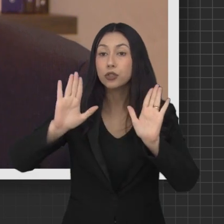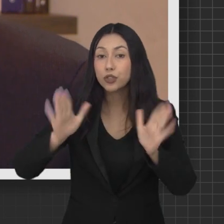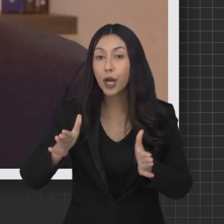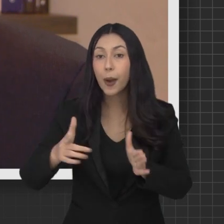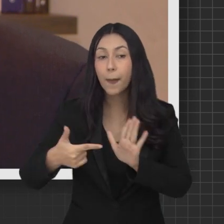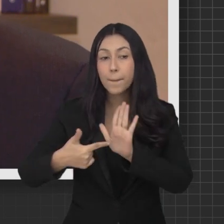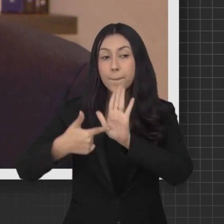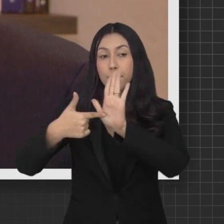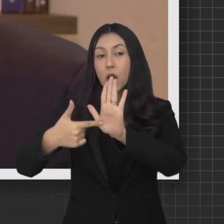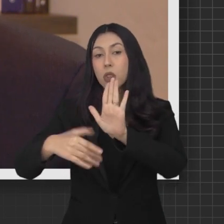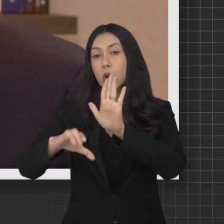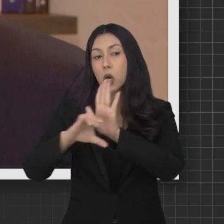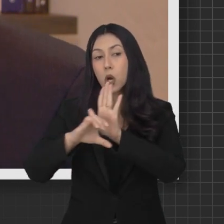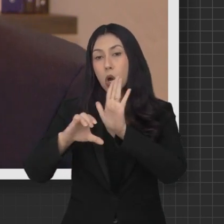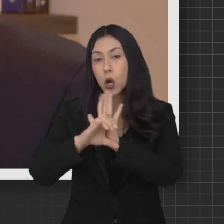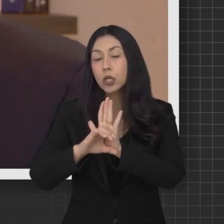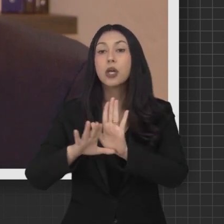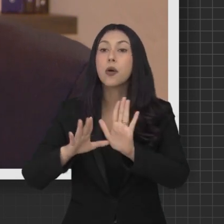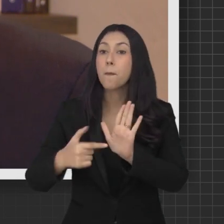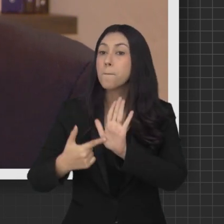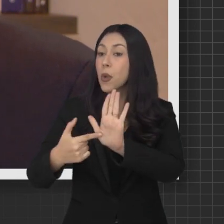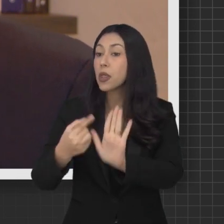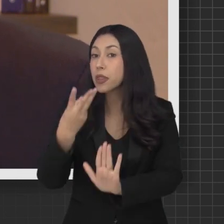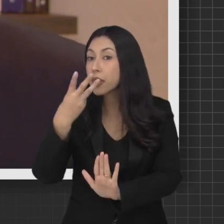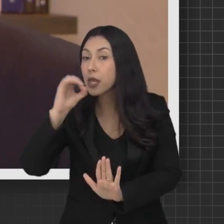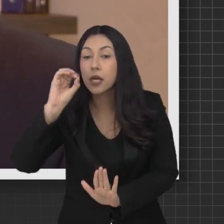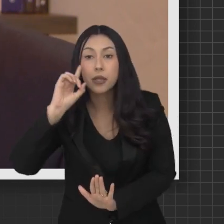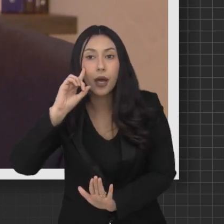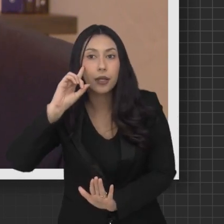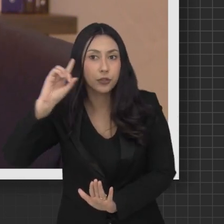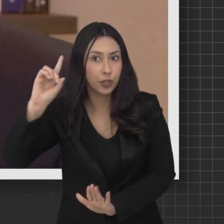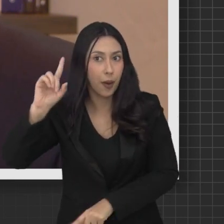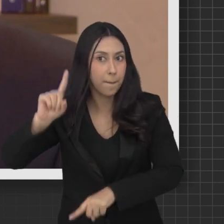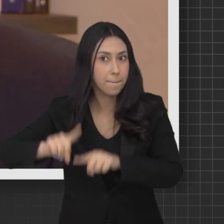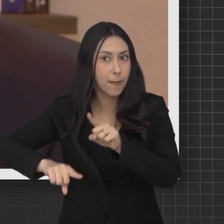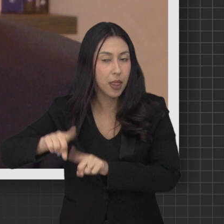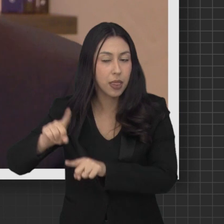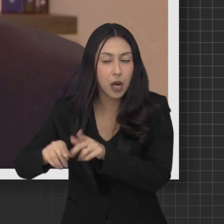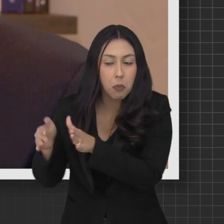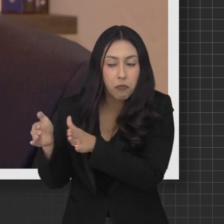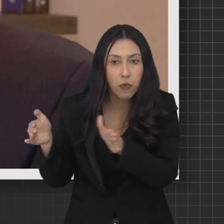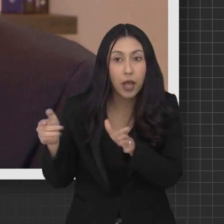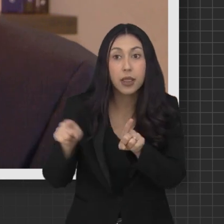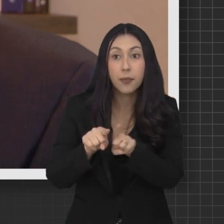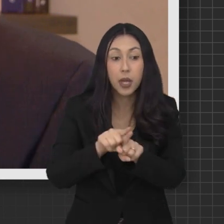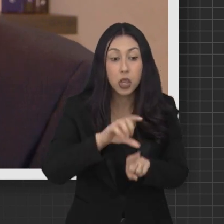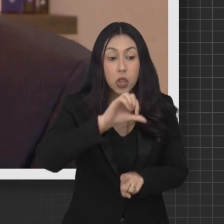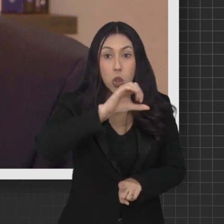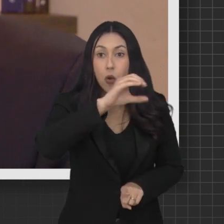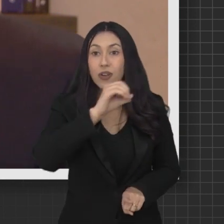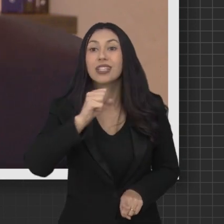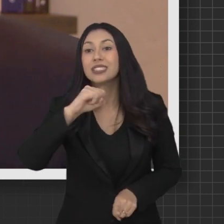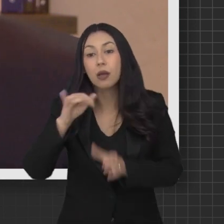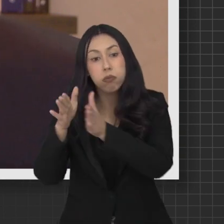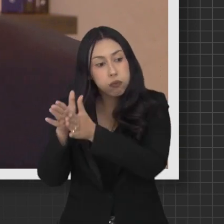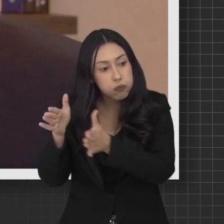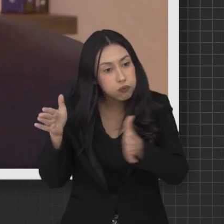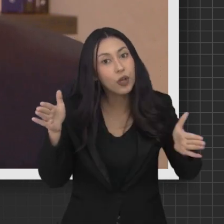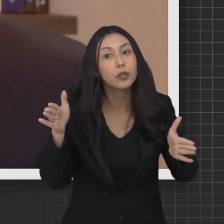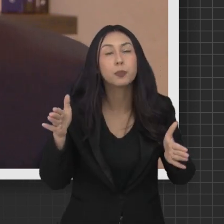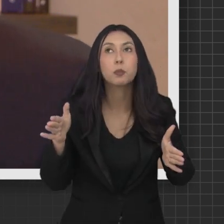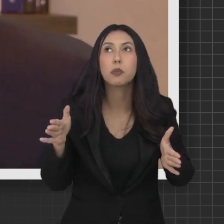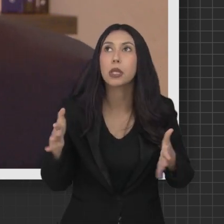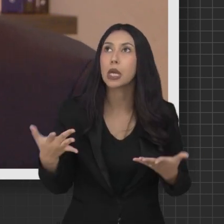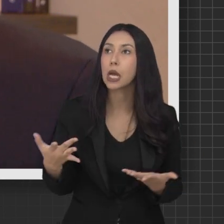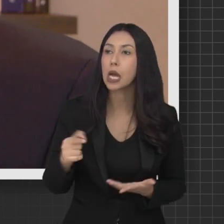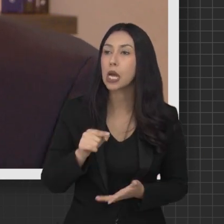ela prevê garantia de 30 dias para bens não duráveis e 90 dias para bens duráveis. Não duráveis, a gente está